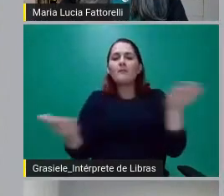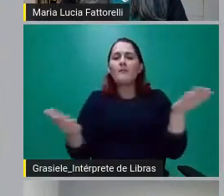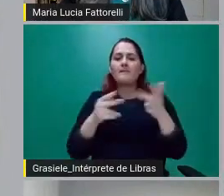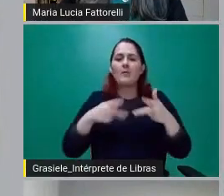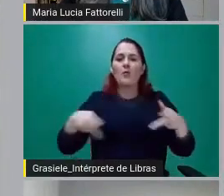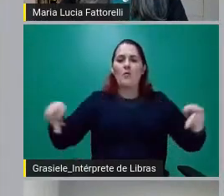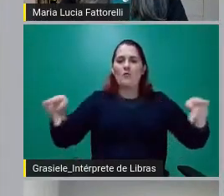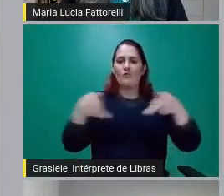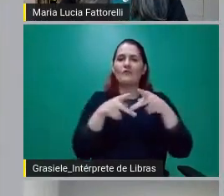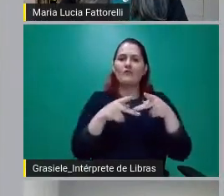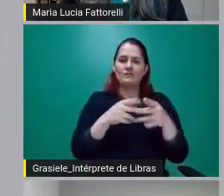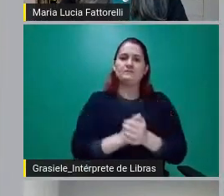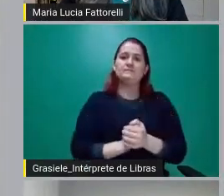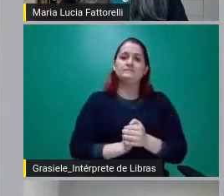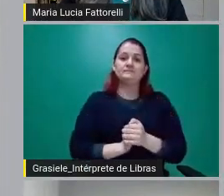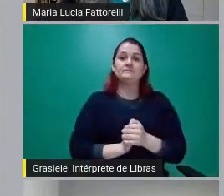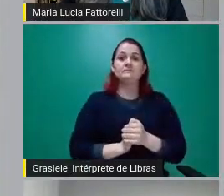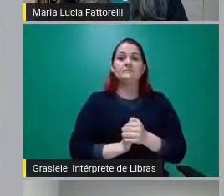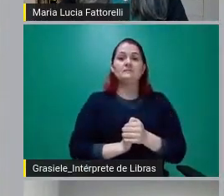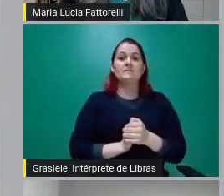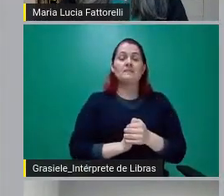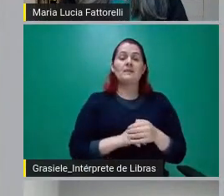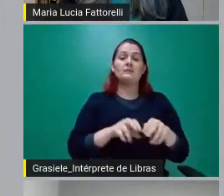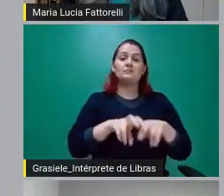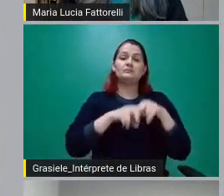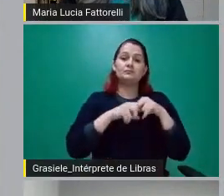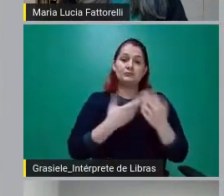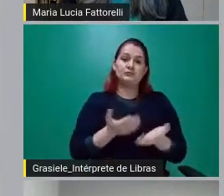que eu vou denominar esta